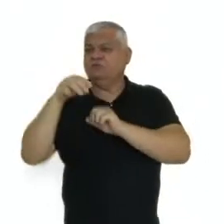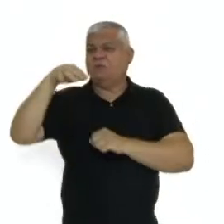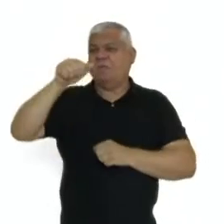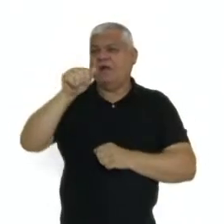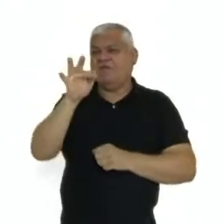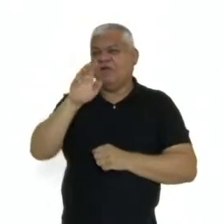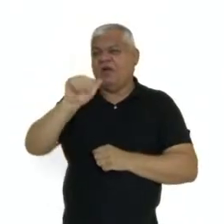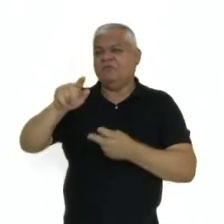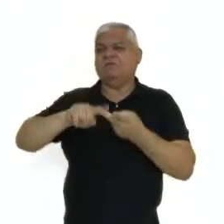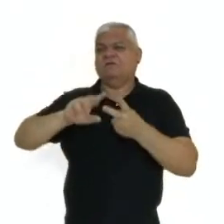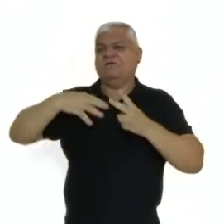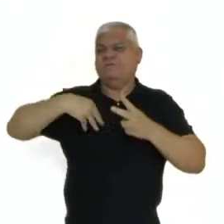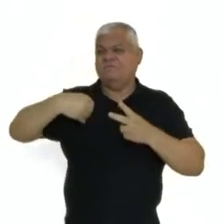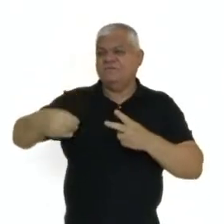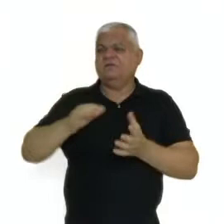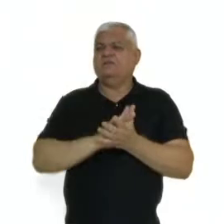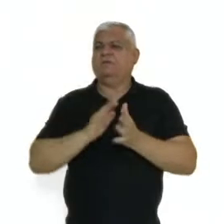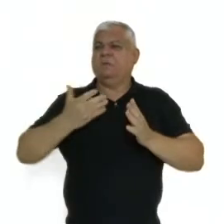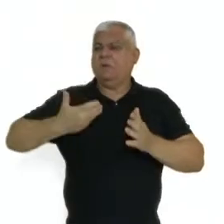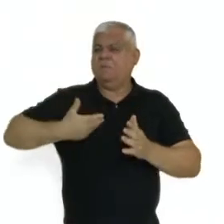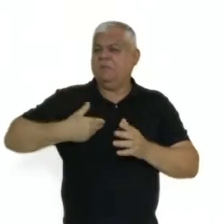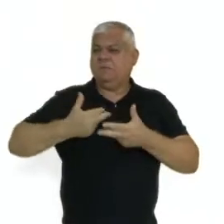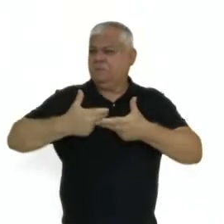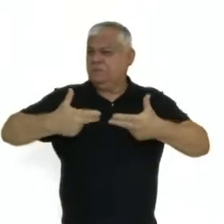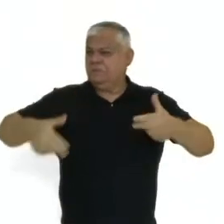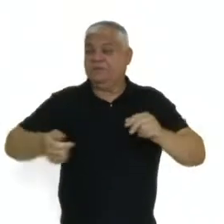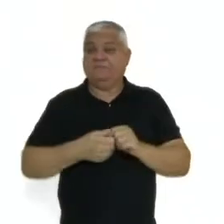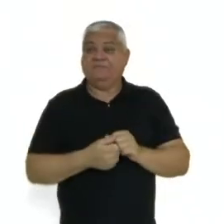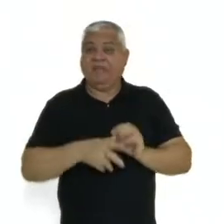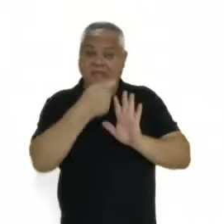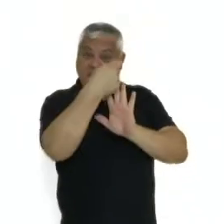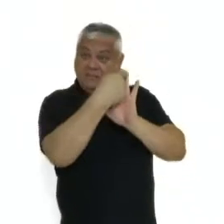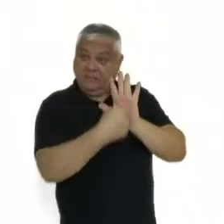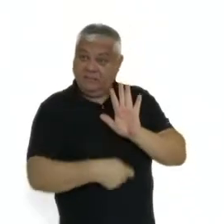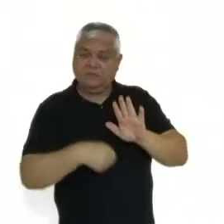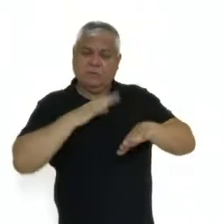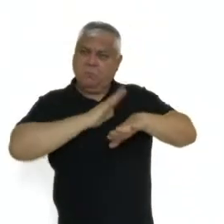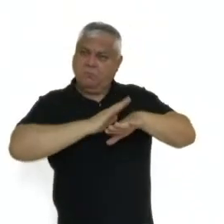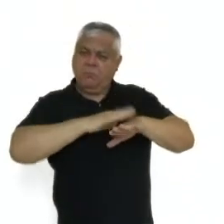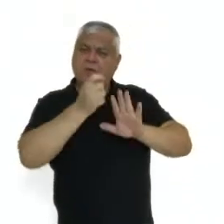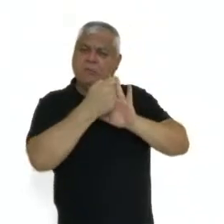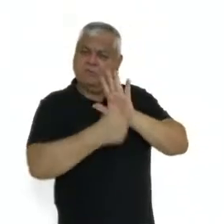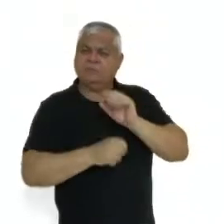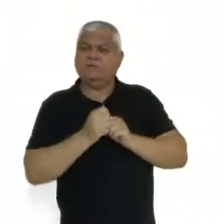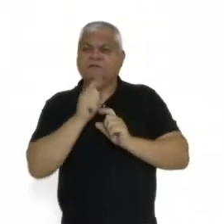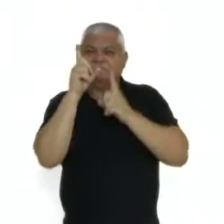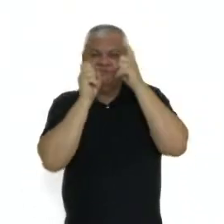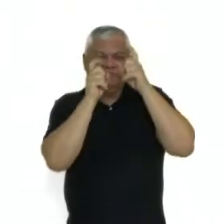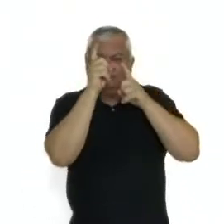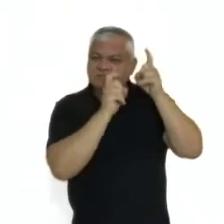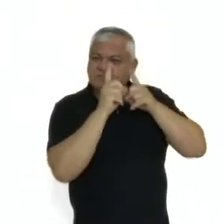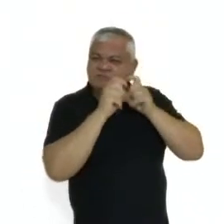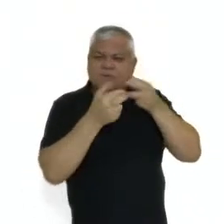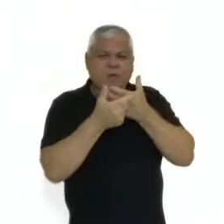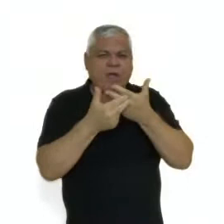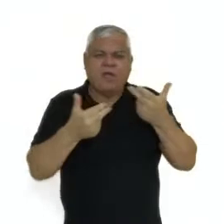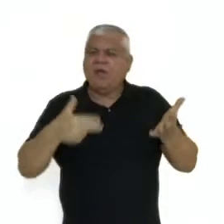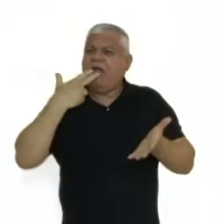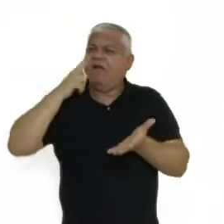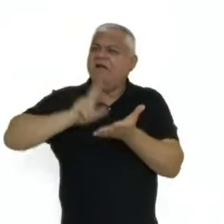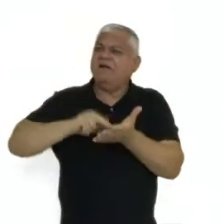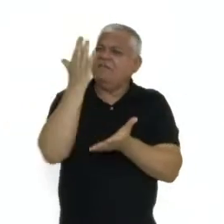filhos, com os amigos, textos, manuscritos, caricaturas, cartas que escritores famosos